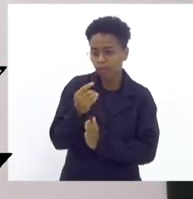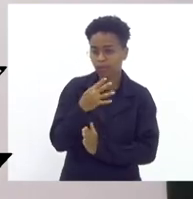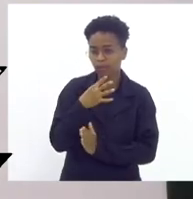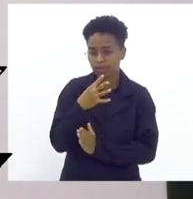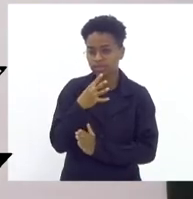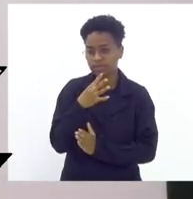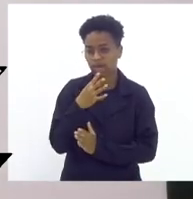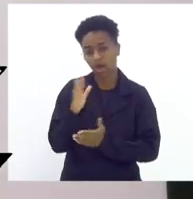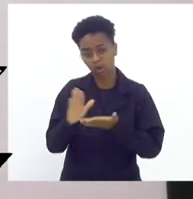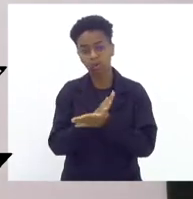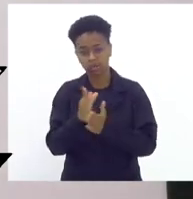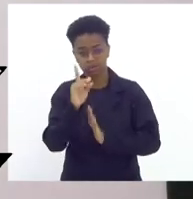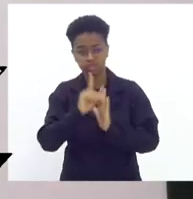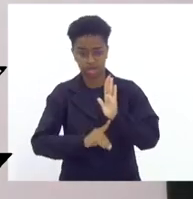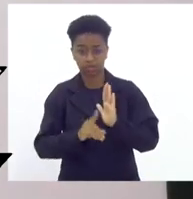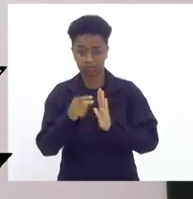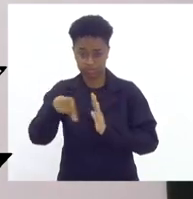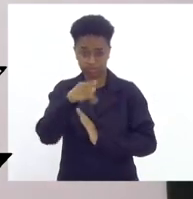muito